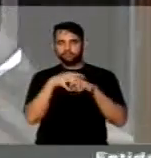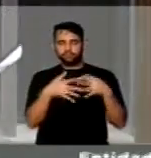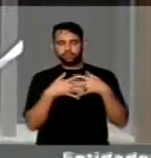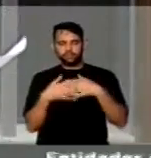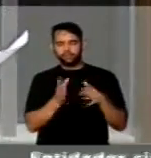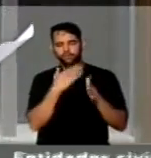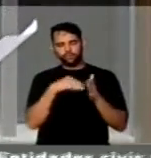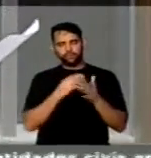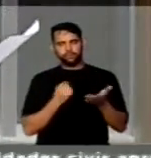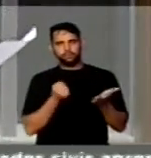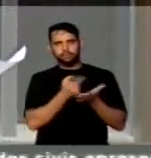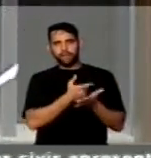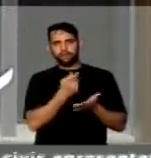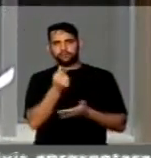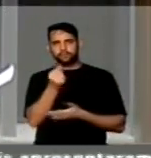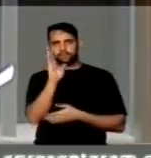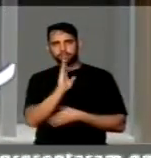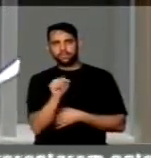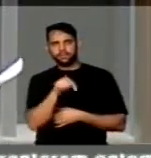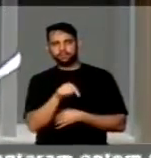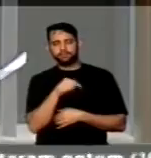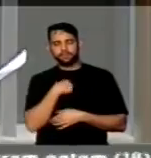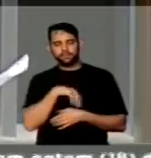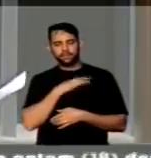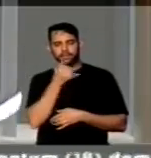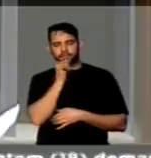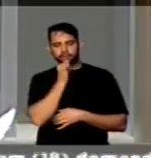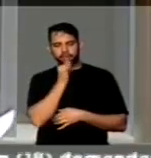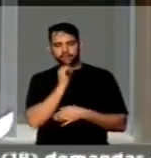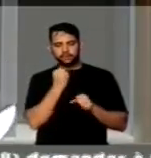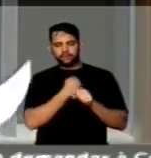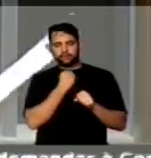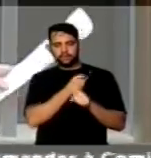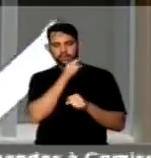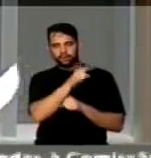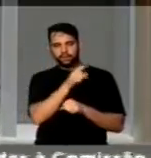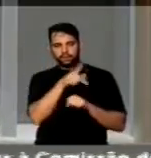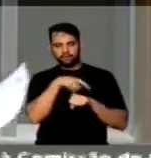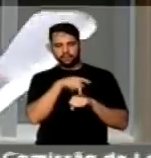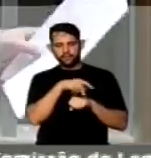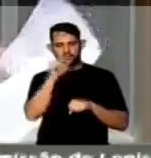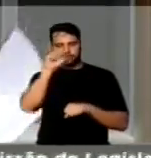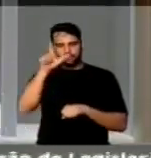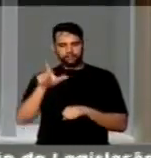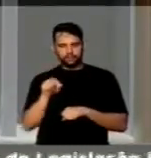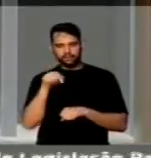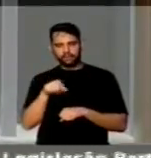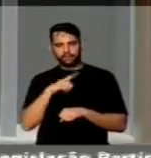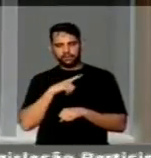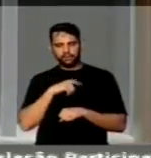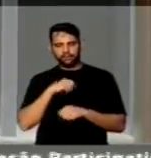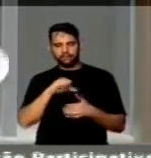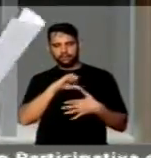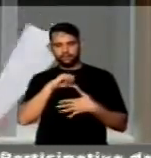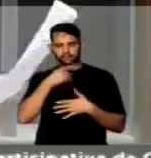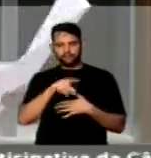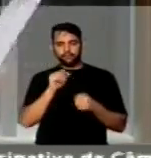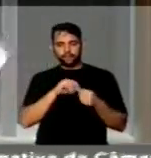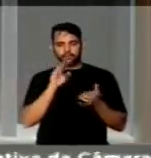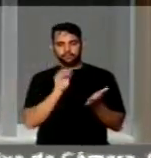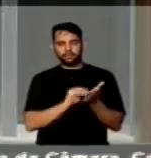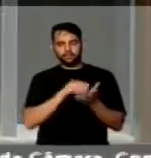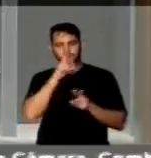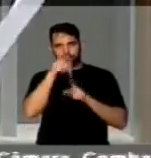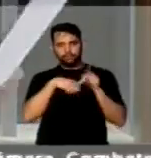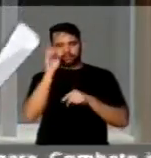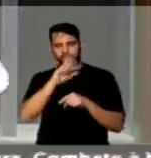E tudo isso financiado com o nosso dinheiro. As hidrelétricas que foram construídas em países africanos e aqui até na América do Sul, fazem falta ao